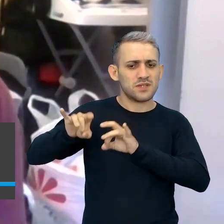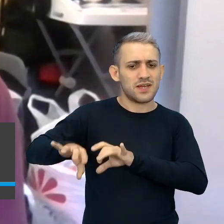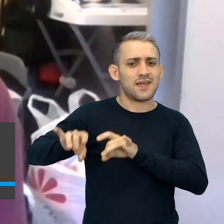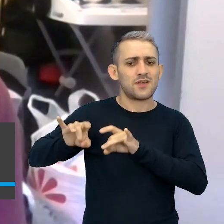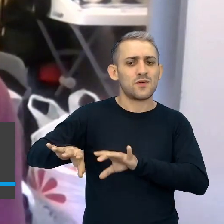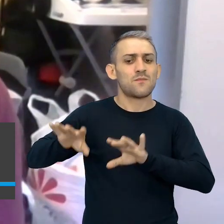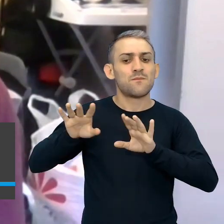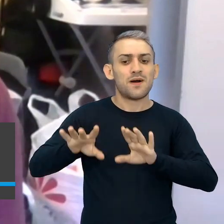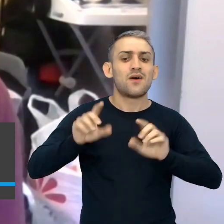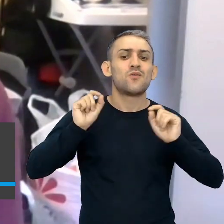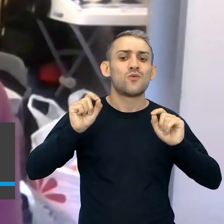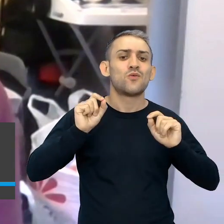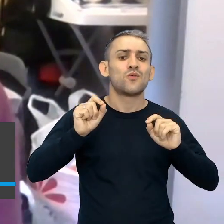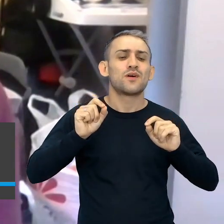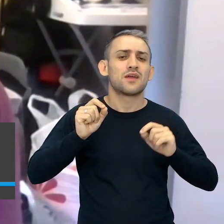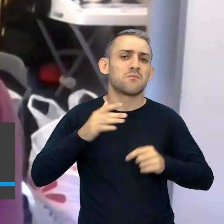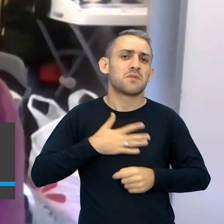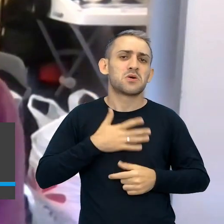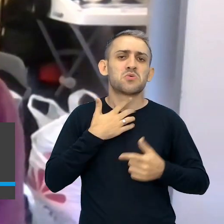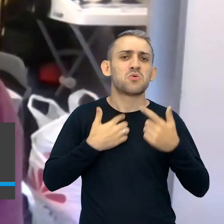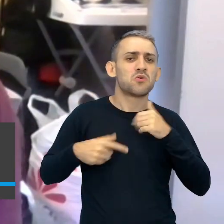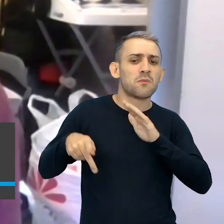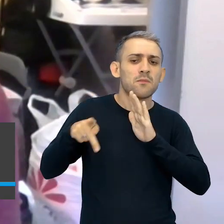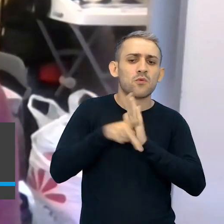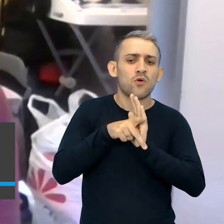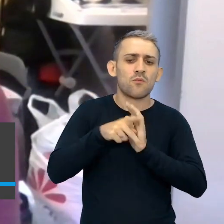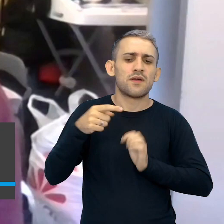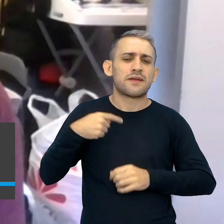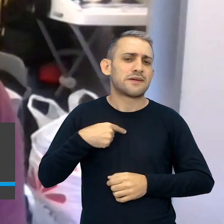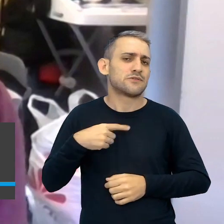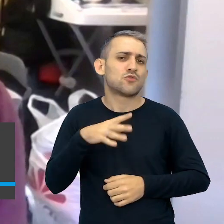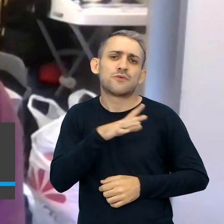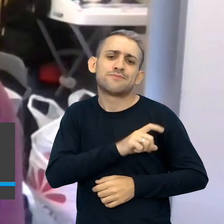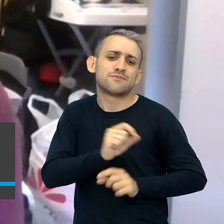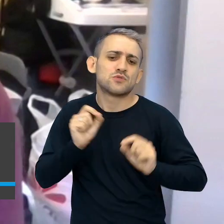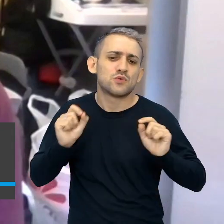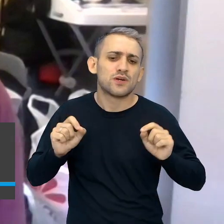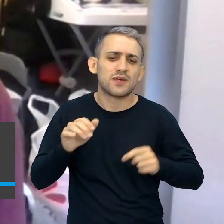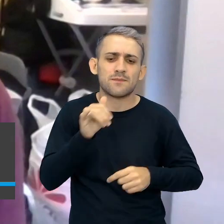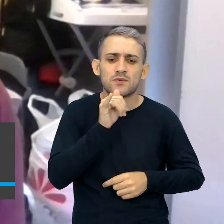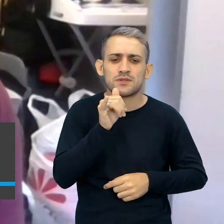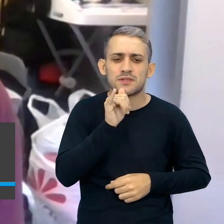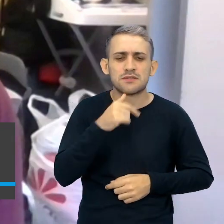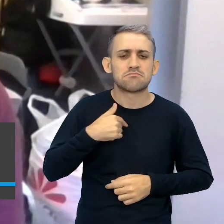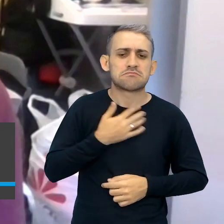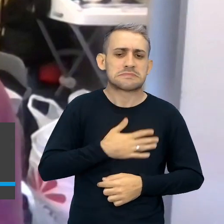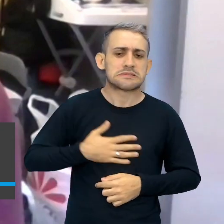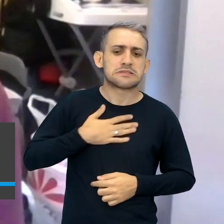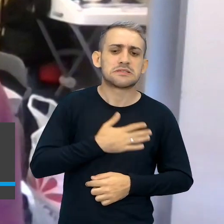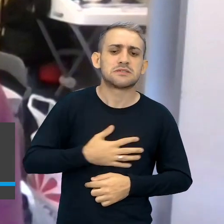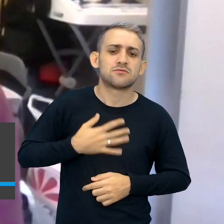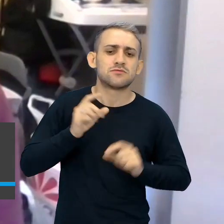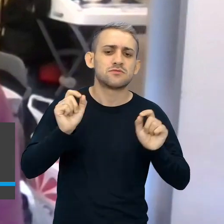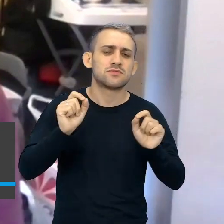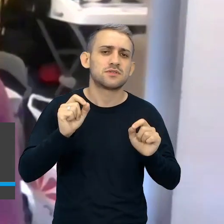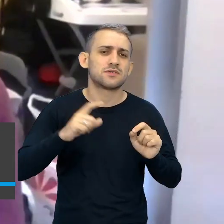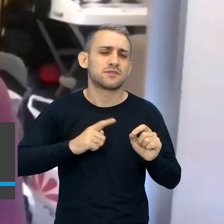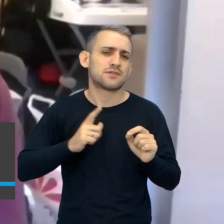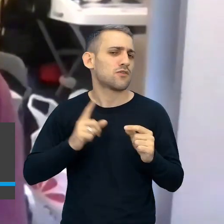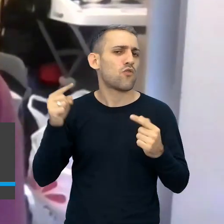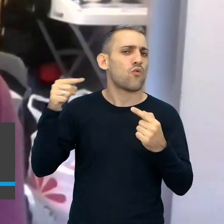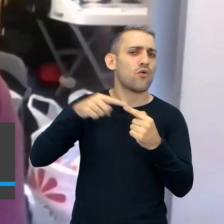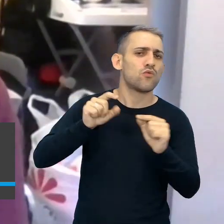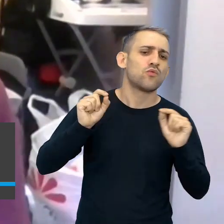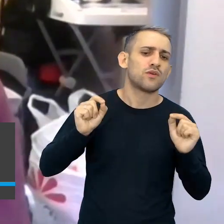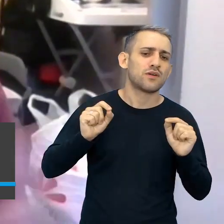também o meu gosto pessoal, o que me apegou ali na história, o que me manteve envolvido com ela,